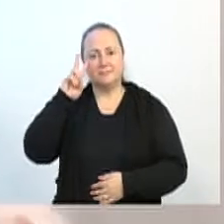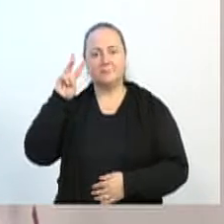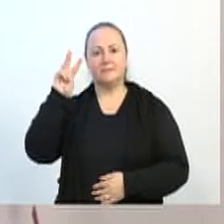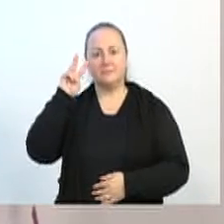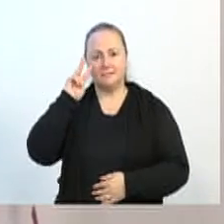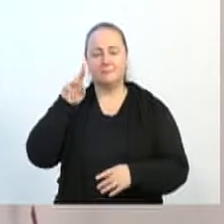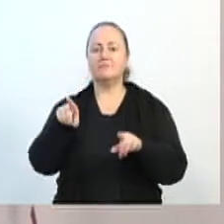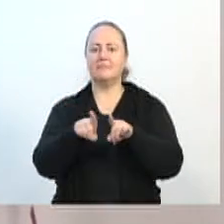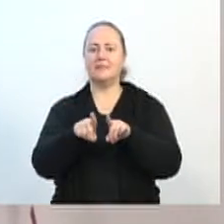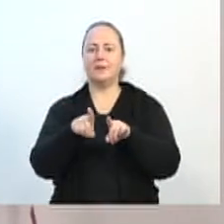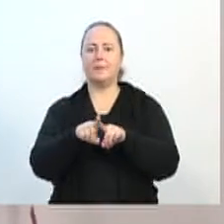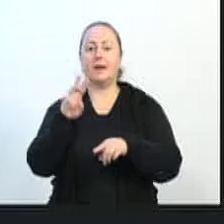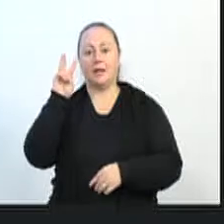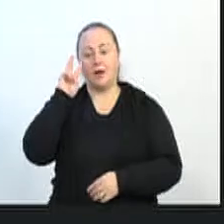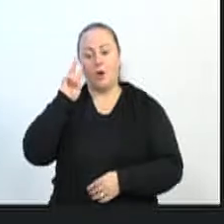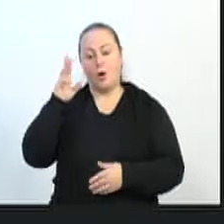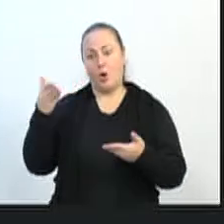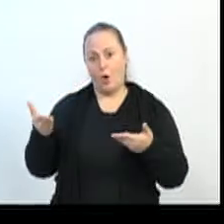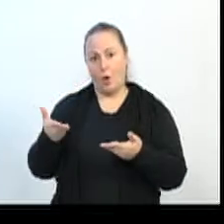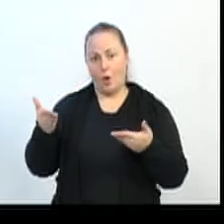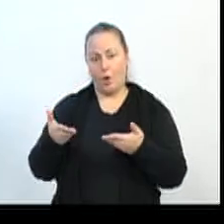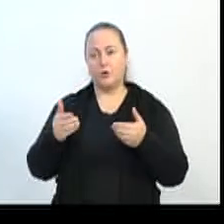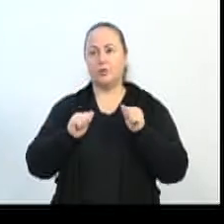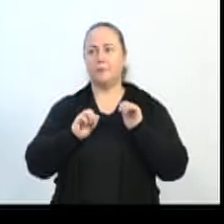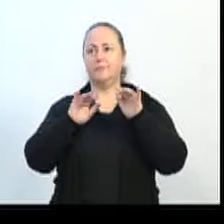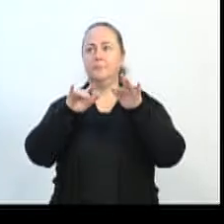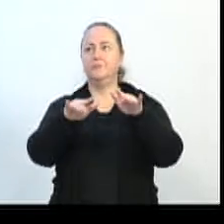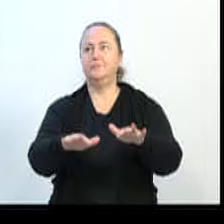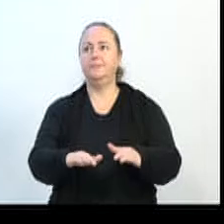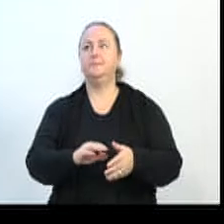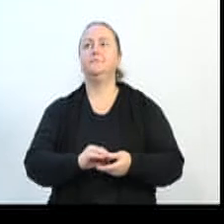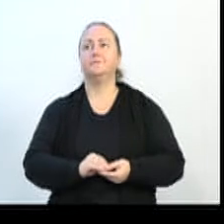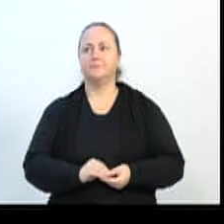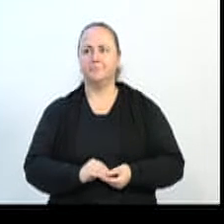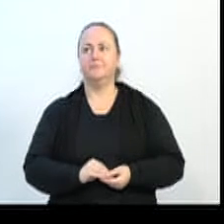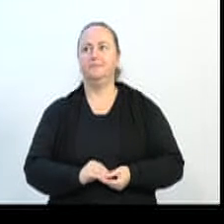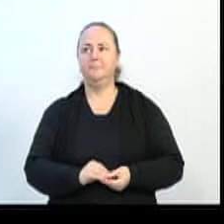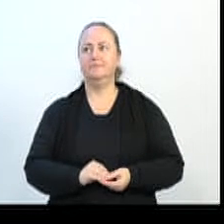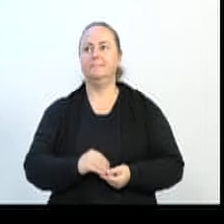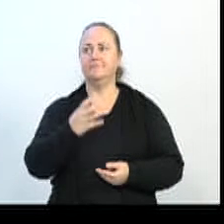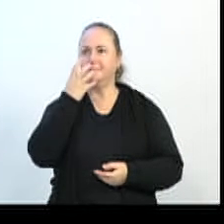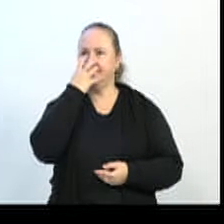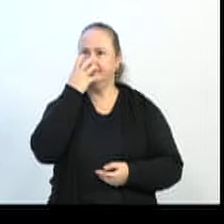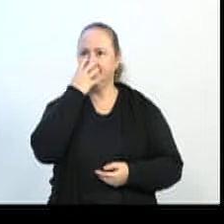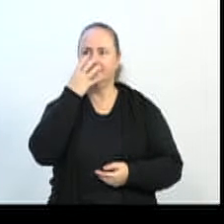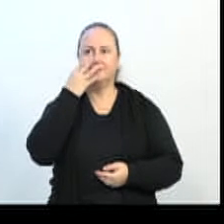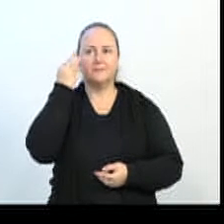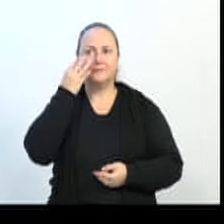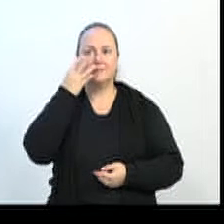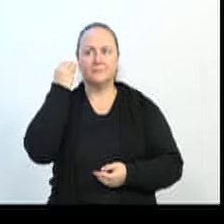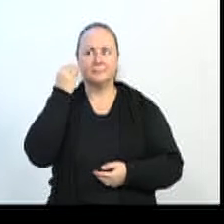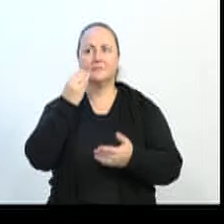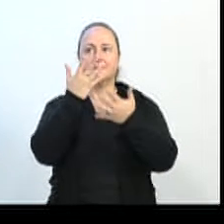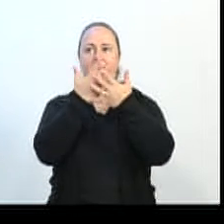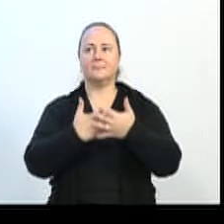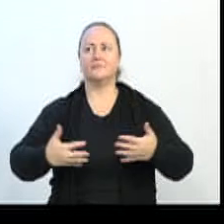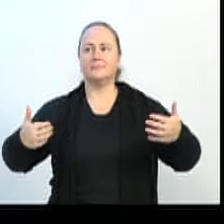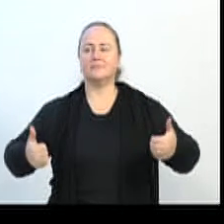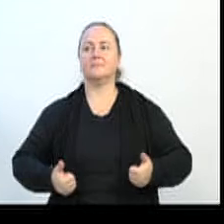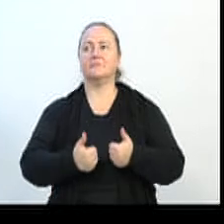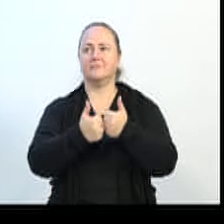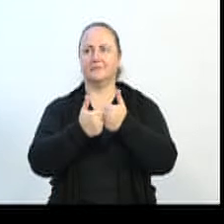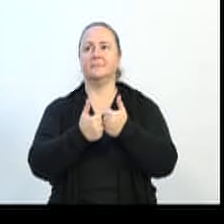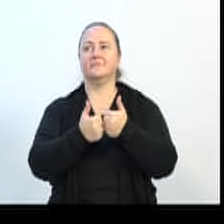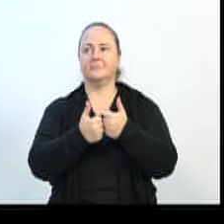acontecendo, inclusive, nessa terça ainda, o mutirão de castrações de cães e gatos da Prefeitura de Blumenau, no setor 2, Parque Vila Germânica,